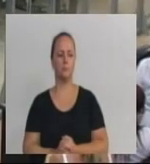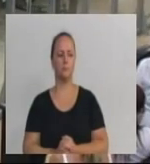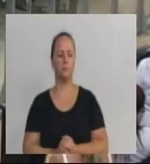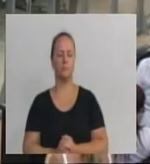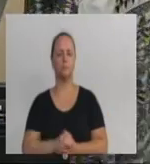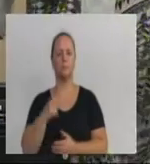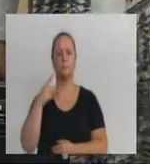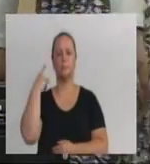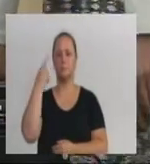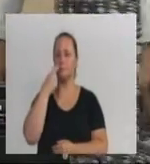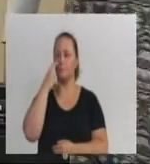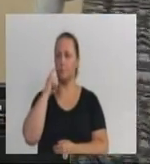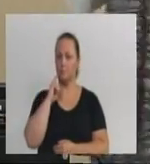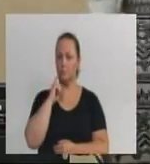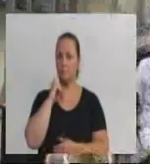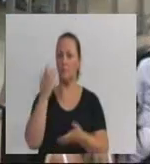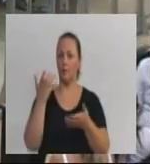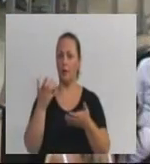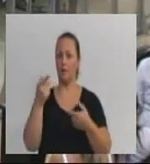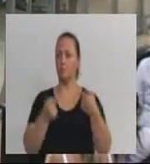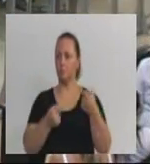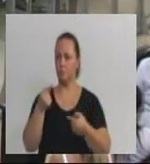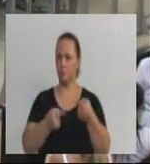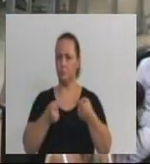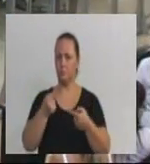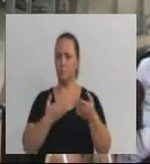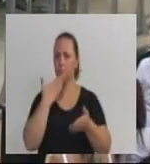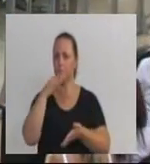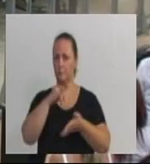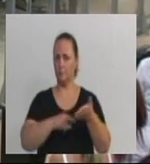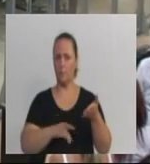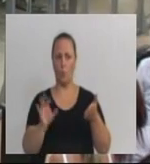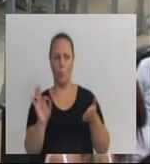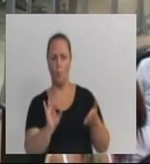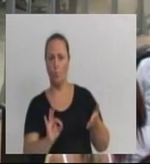Vereador Fábio, alguém deseja discutir esse requerimento? Não?